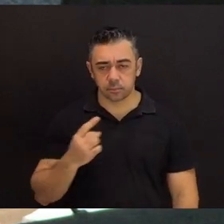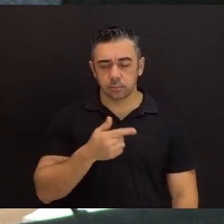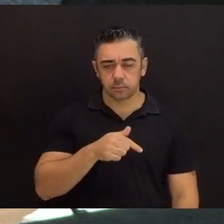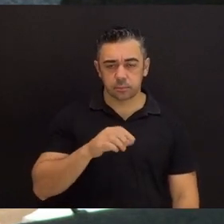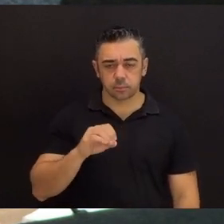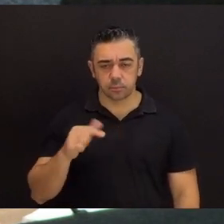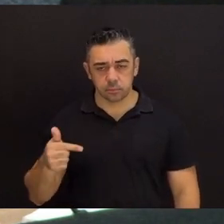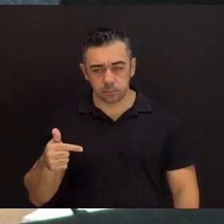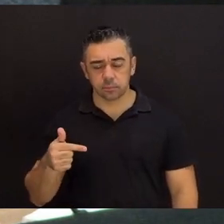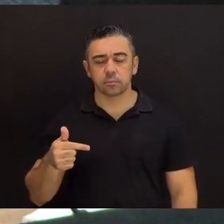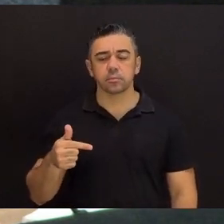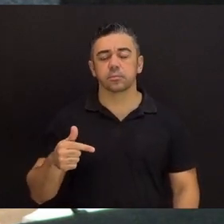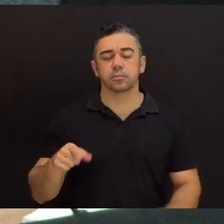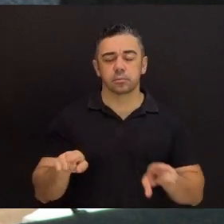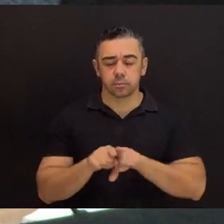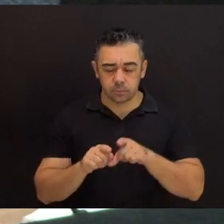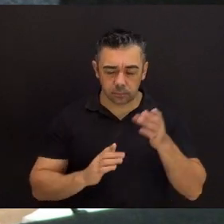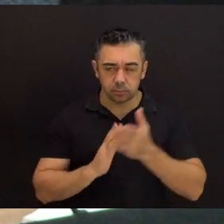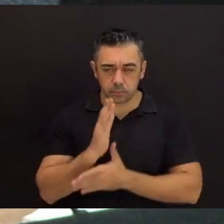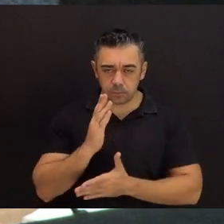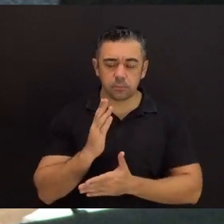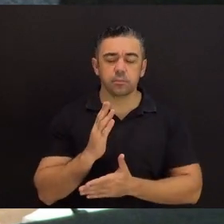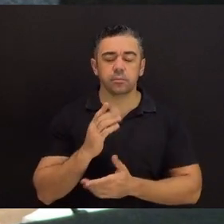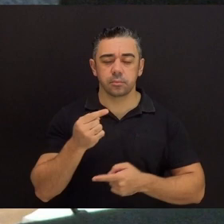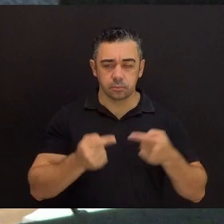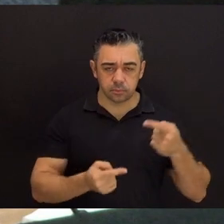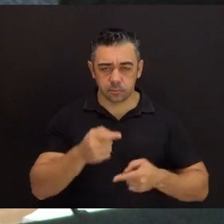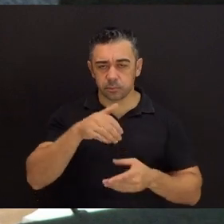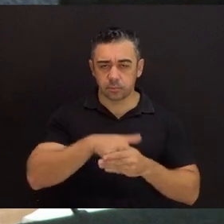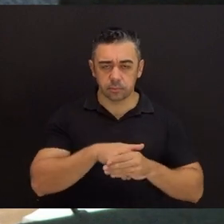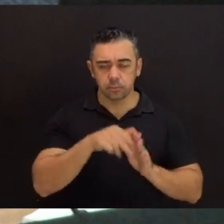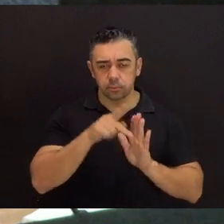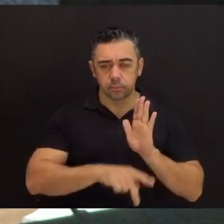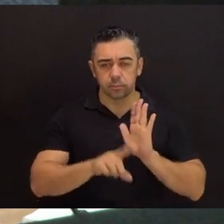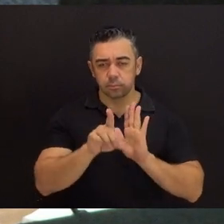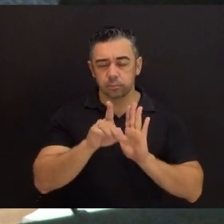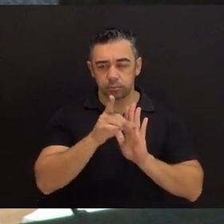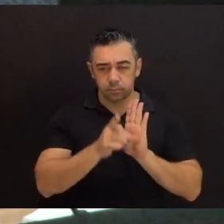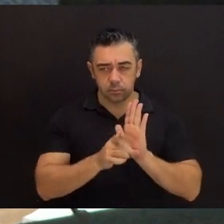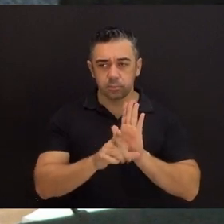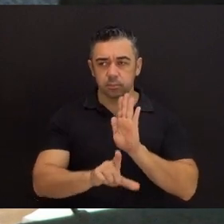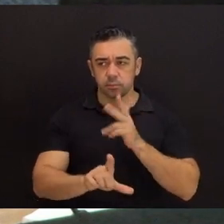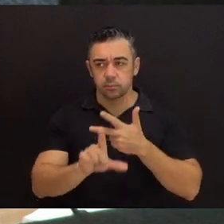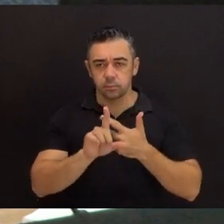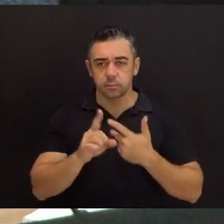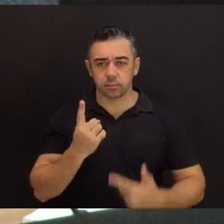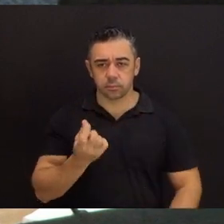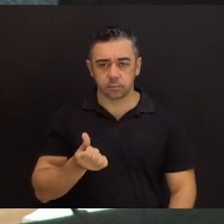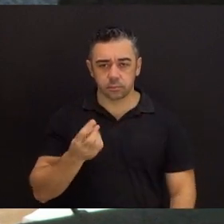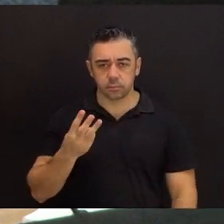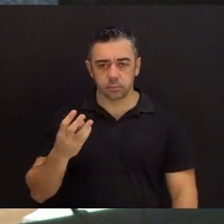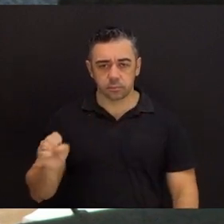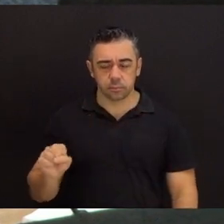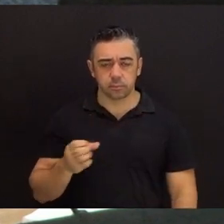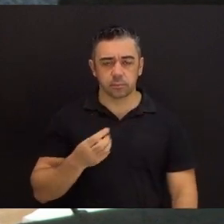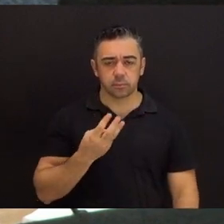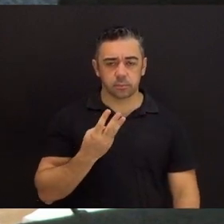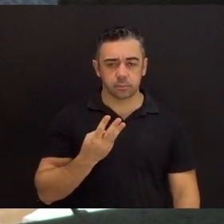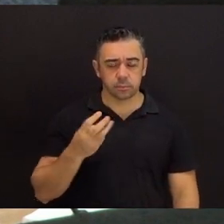também foram aprovados pelo turno discussão e votação os projetos secretos legislativo 1637 1638